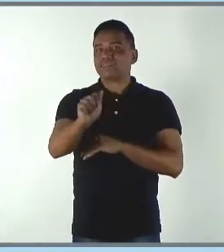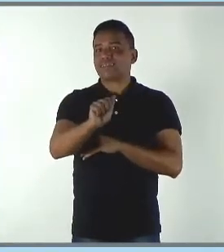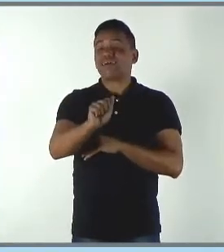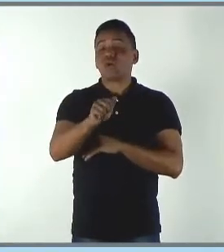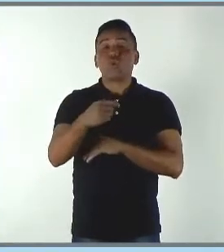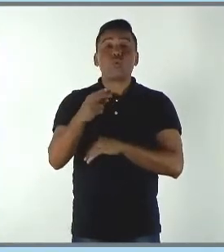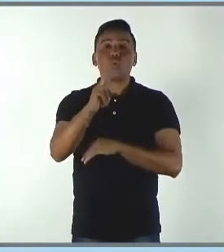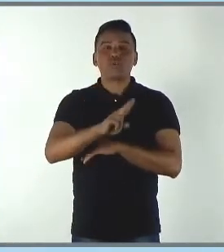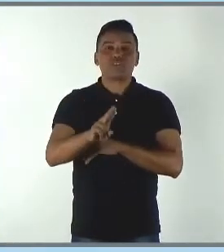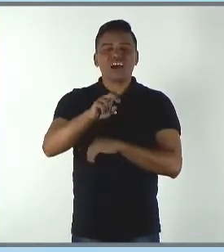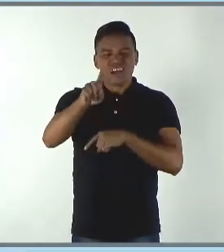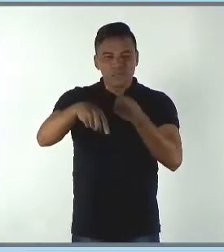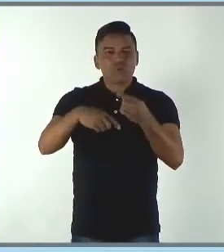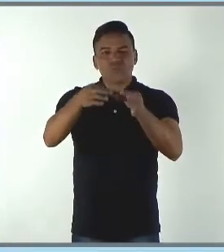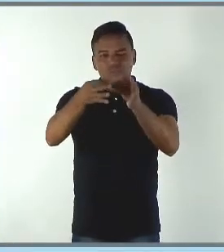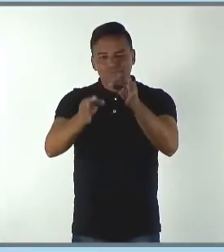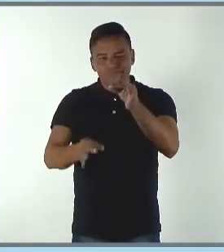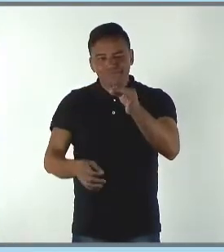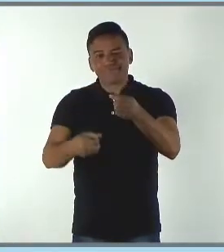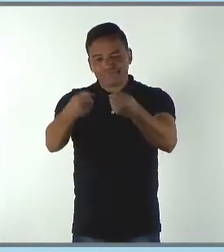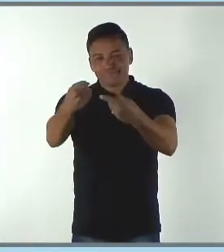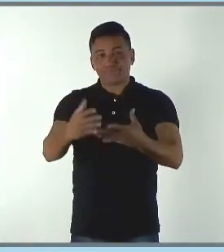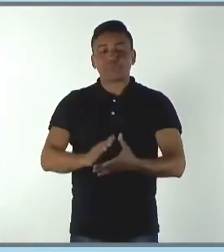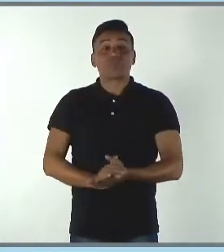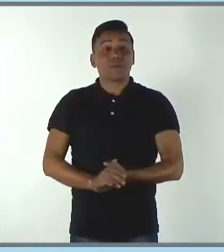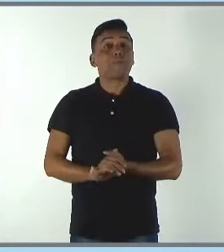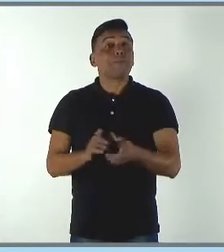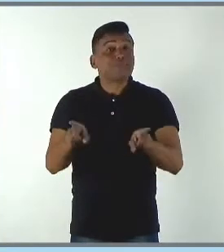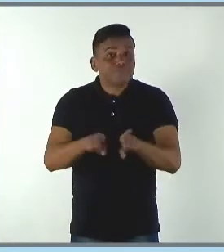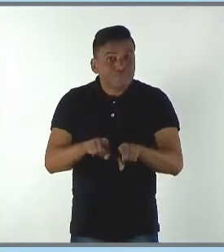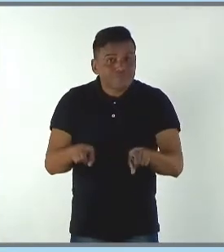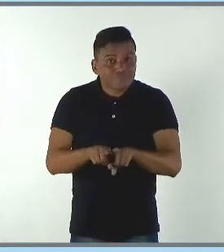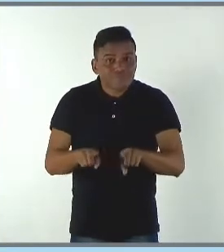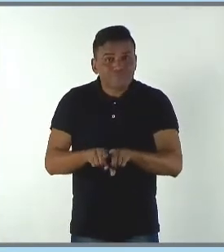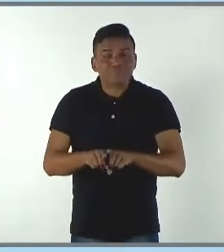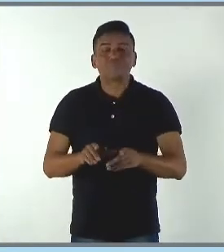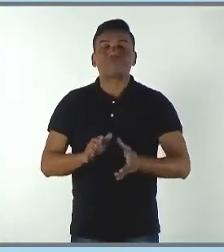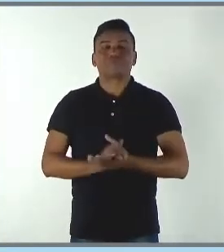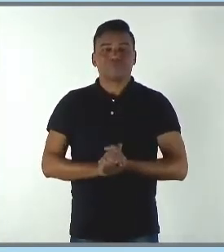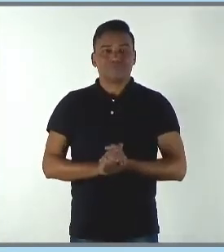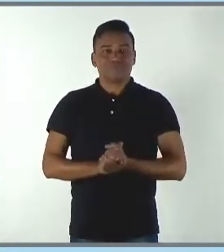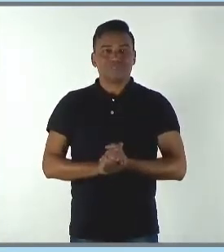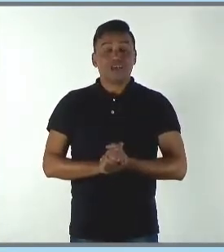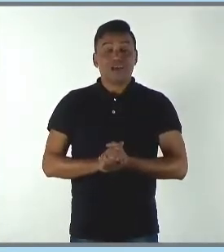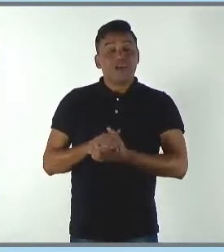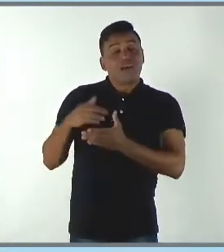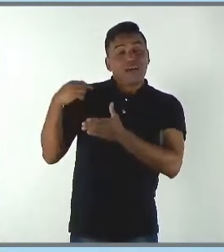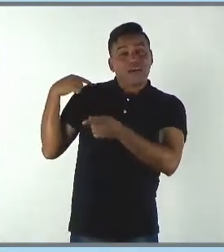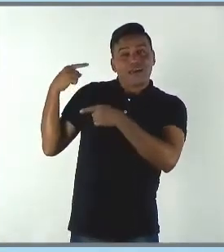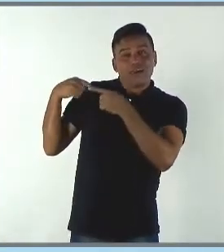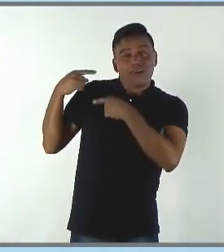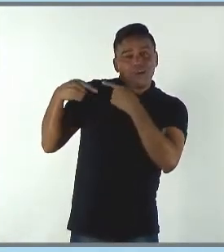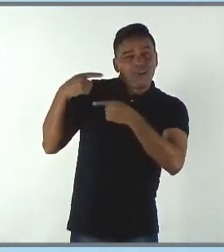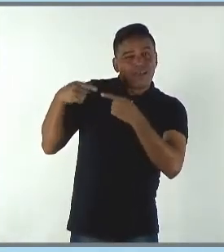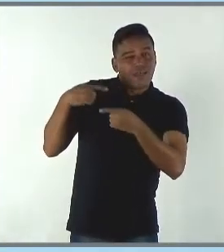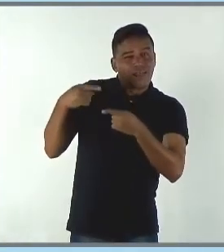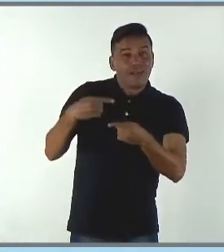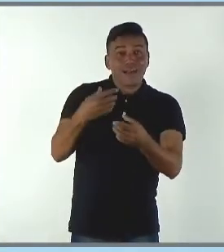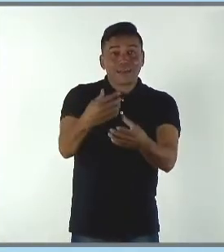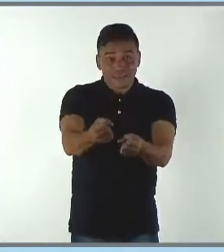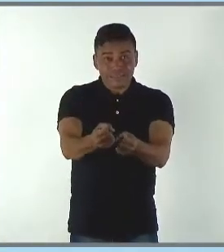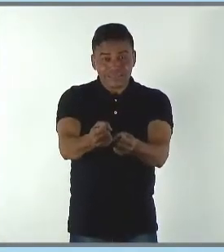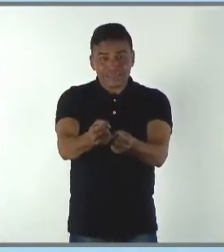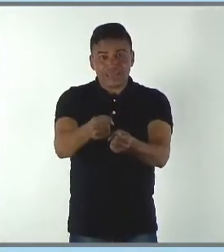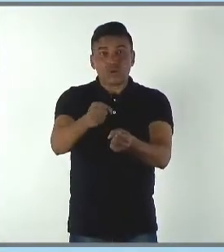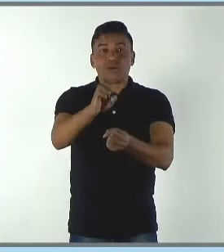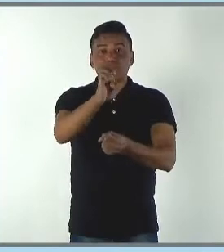mais adiante. Tá? Mas, ao mesmo tempo, ser herdeira de não impediu que a editora da Masa